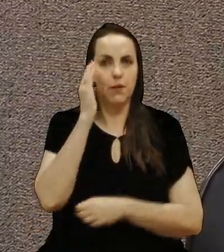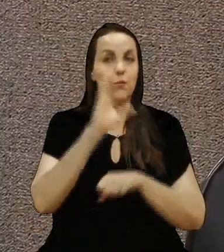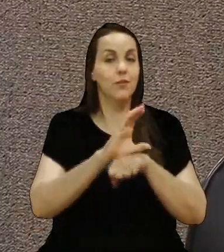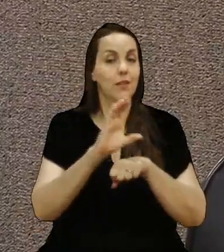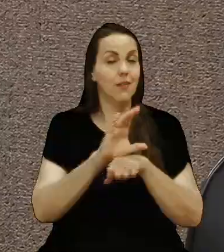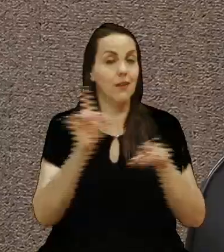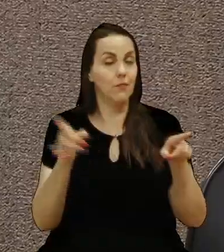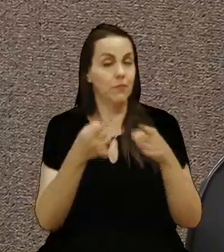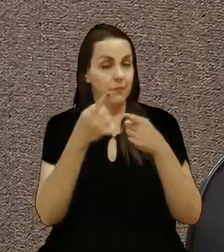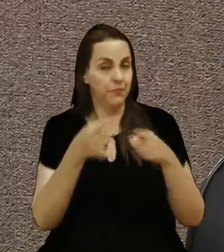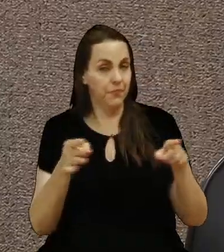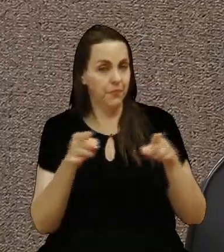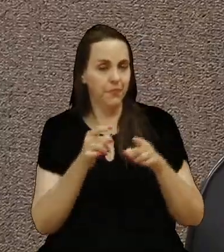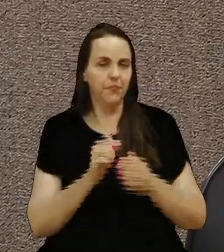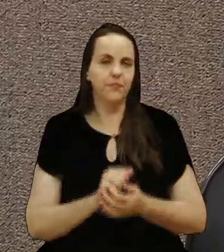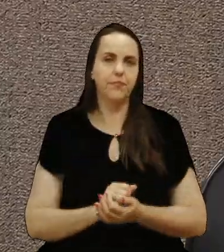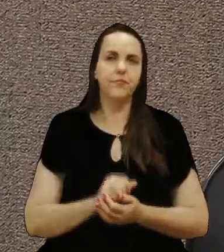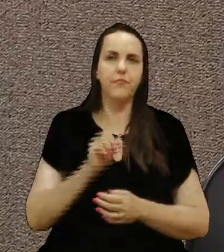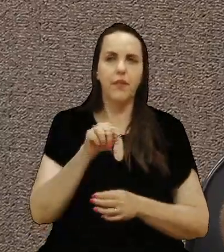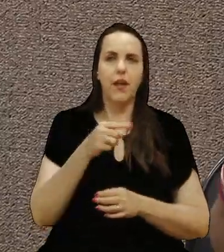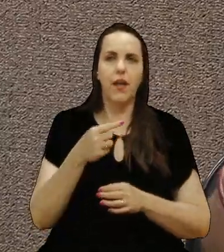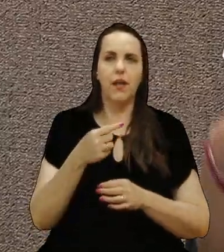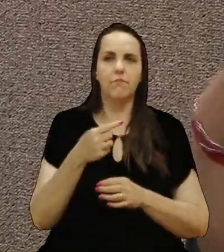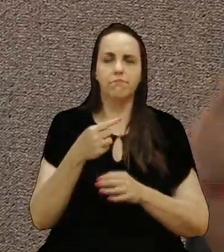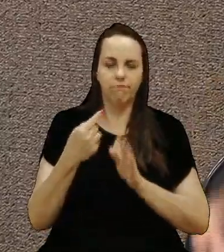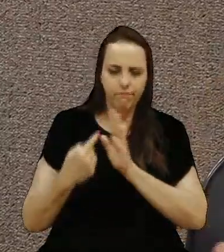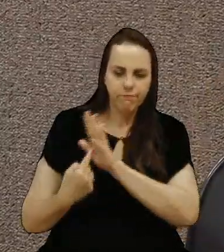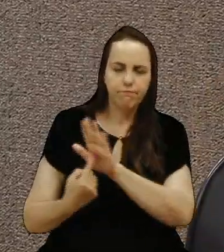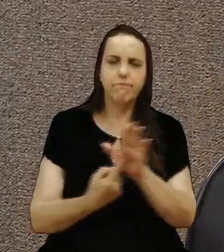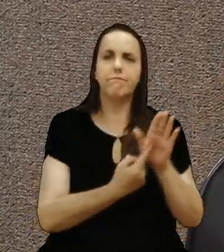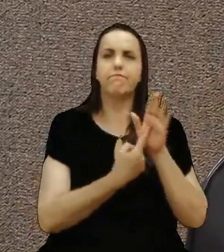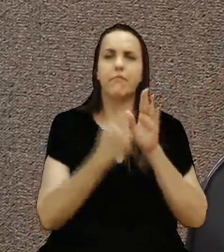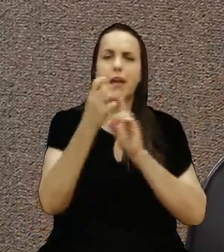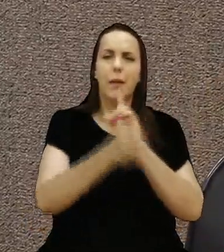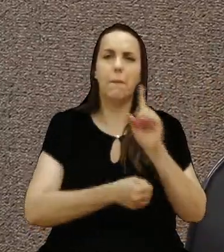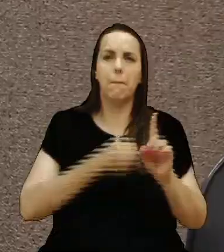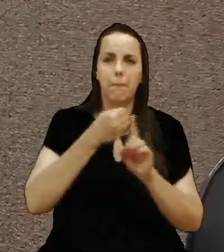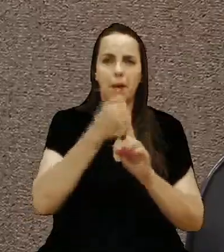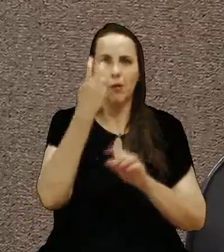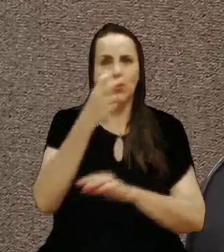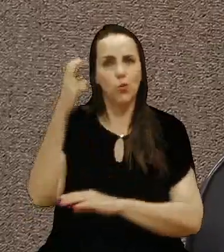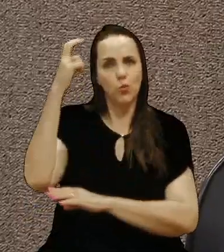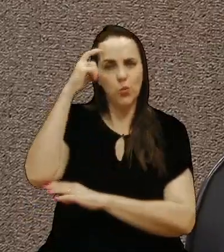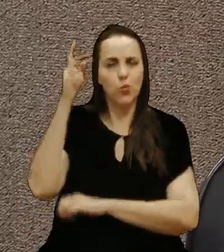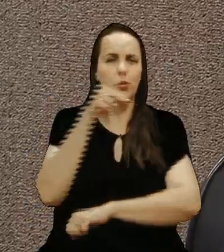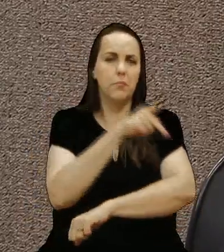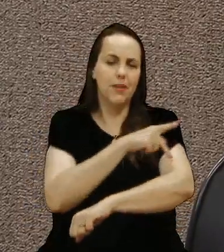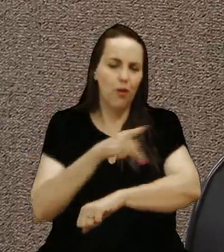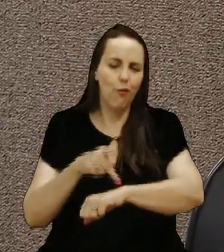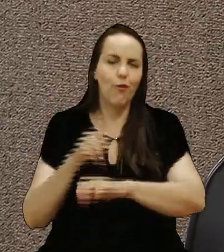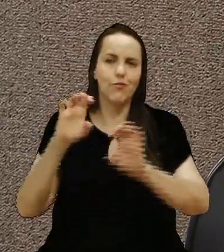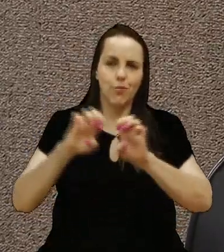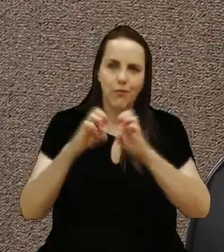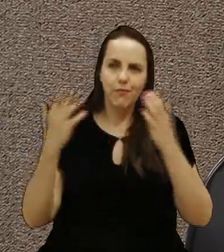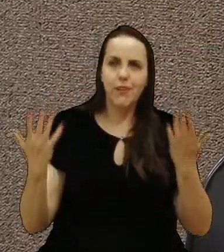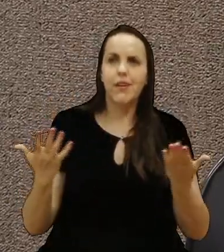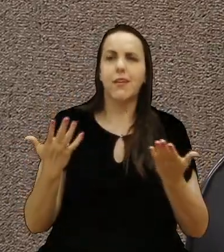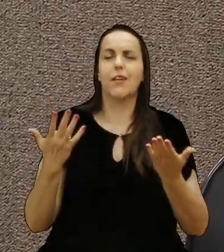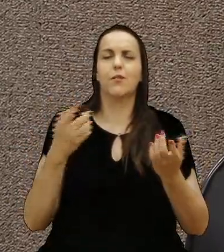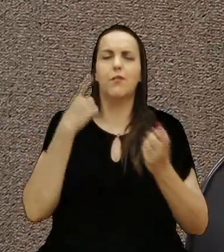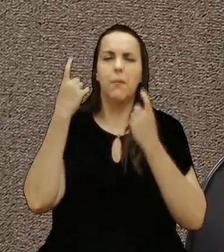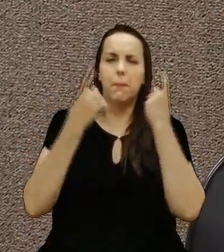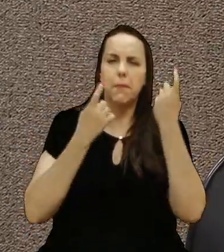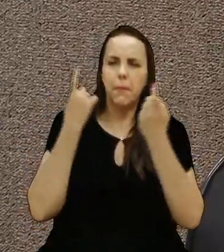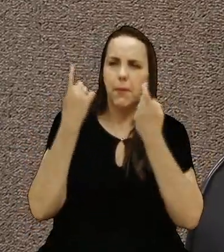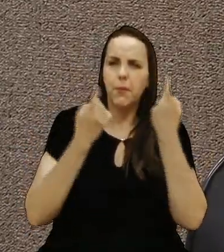musical, ele destaca demais essa questão do impacto cultural e pedagógico desse evento, que tem uma preocupação